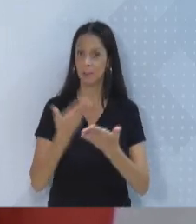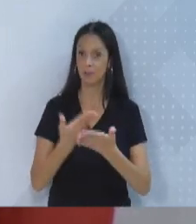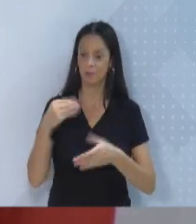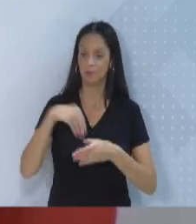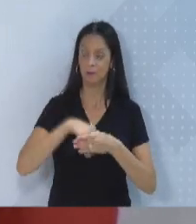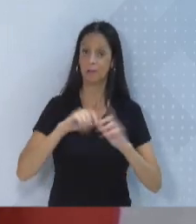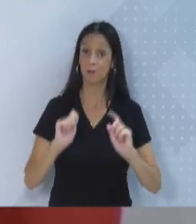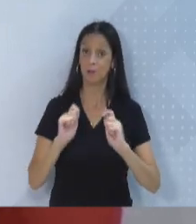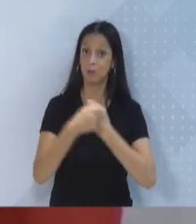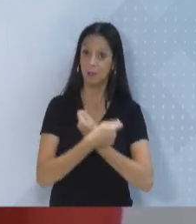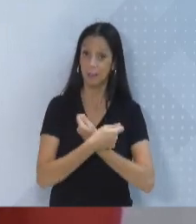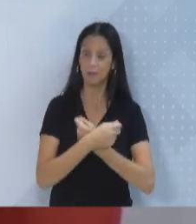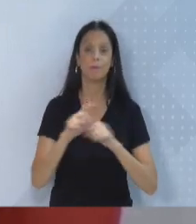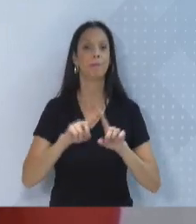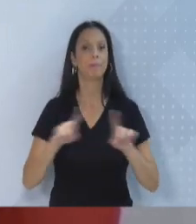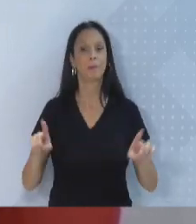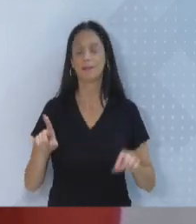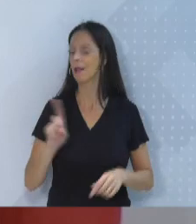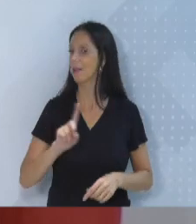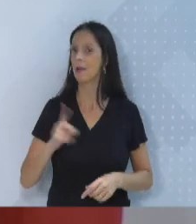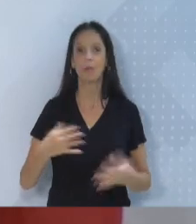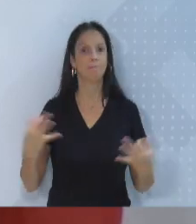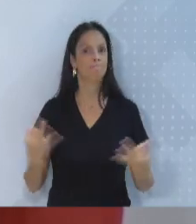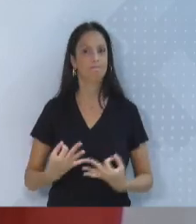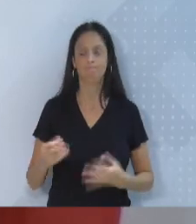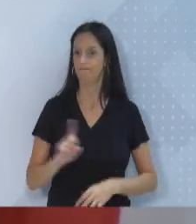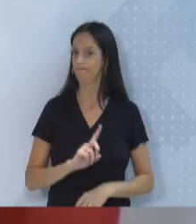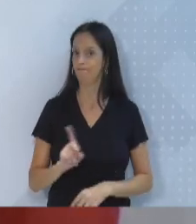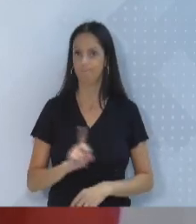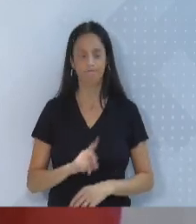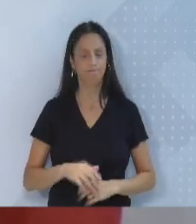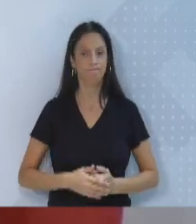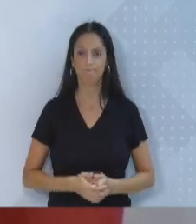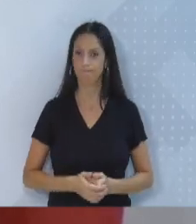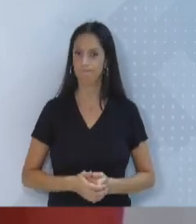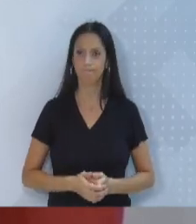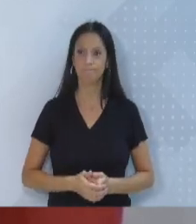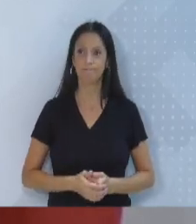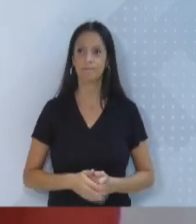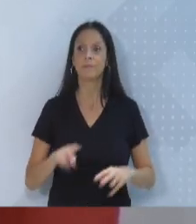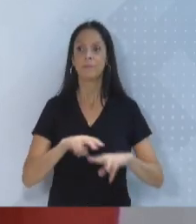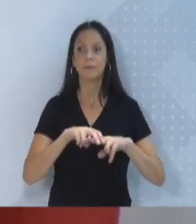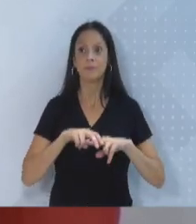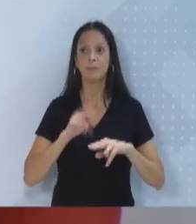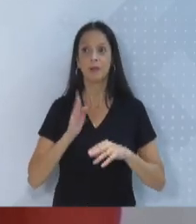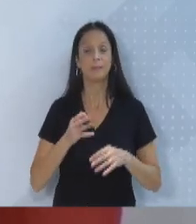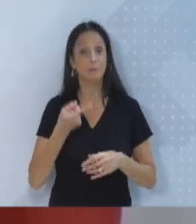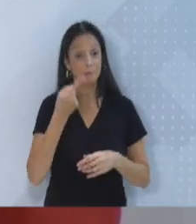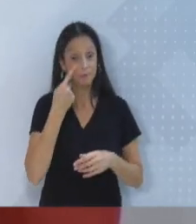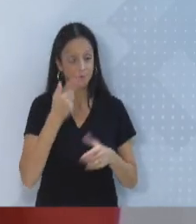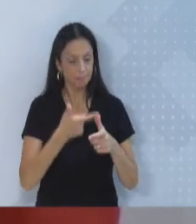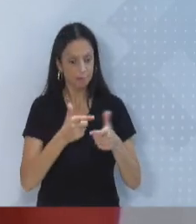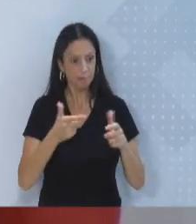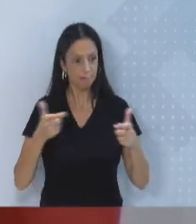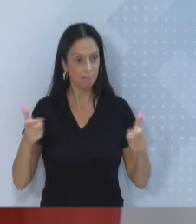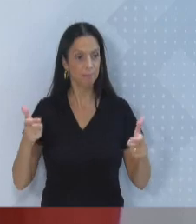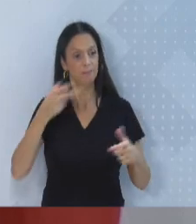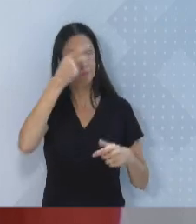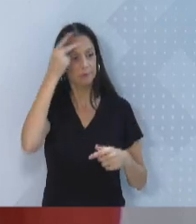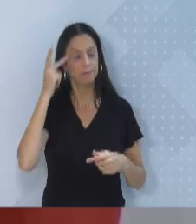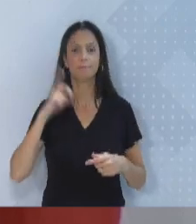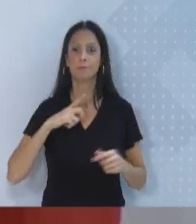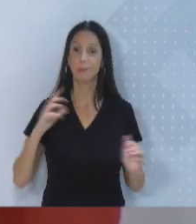adaptada, mas ela não é adequada. E visto esse maior número, esse número tão crescente de